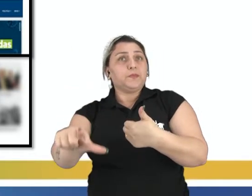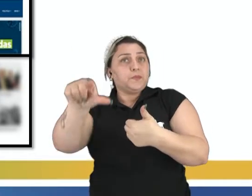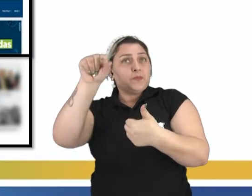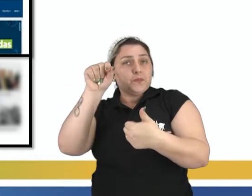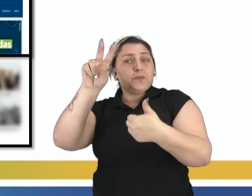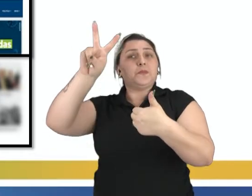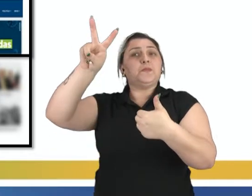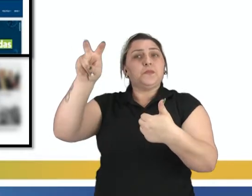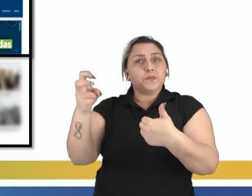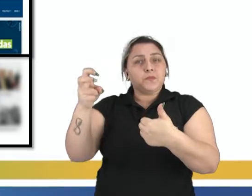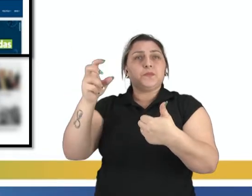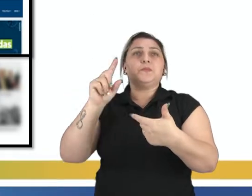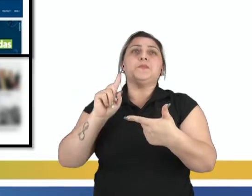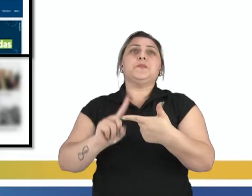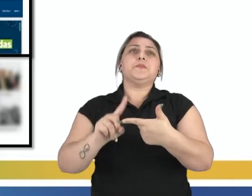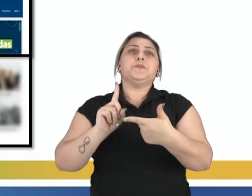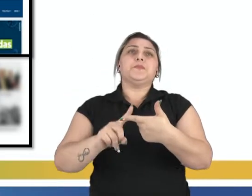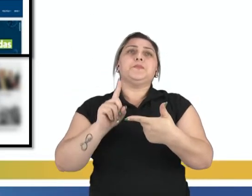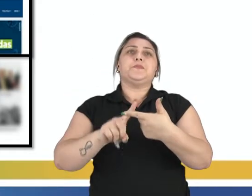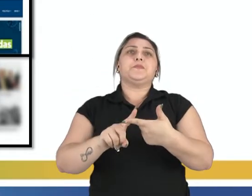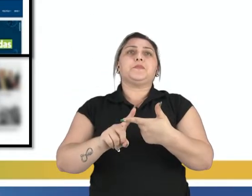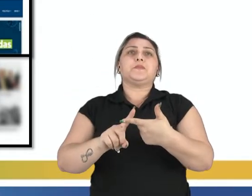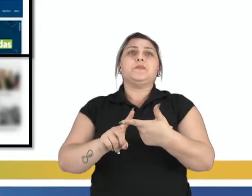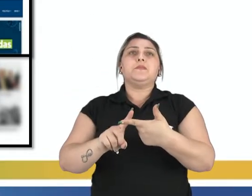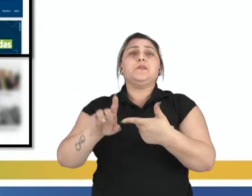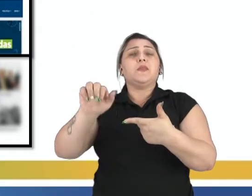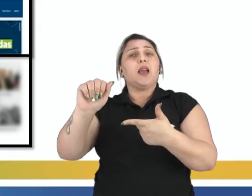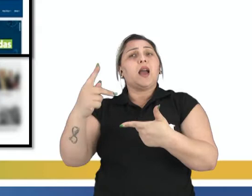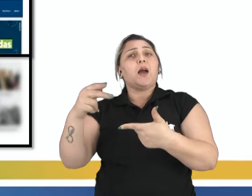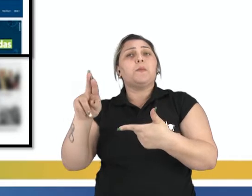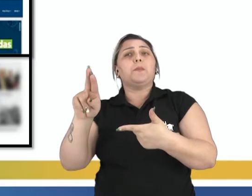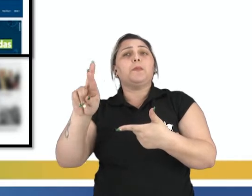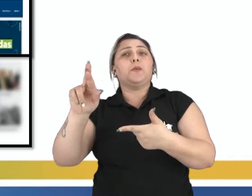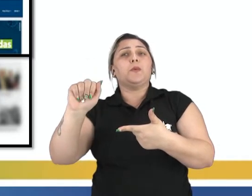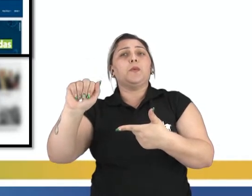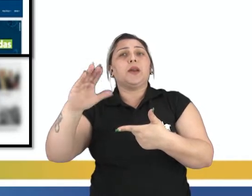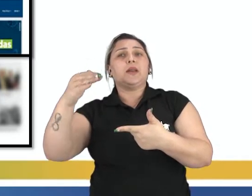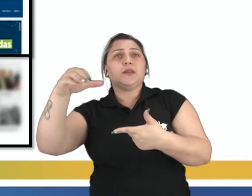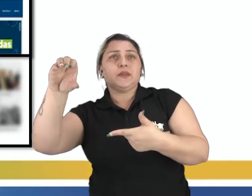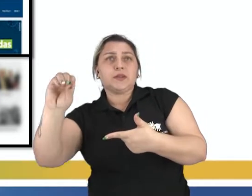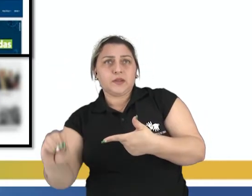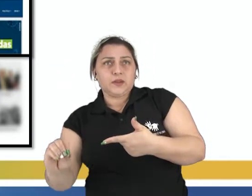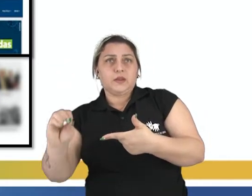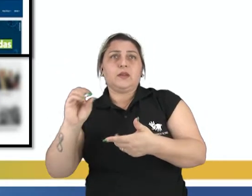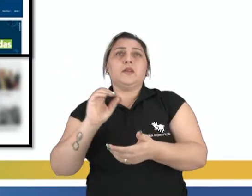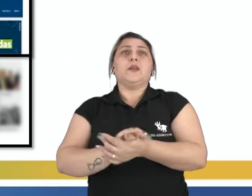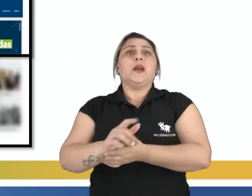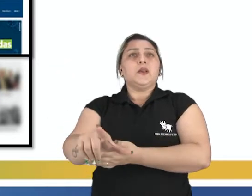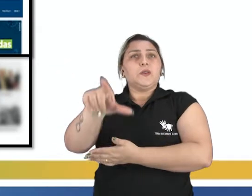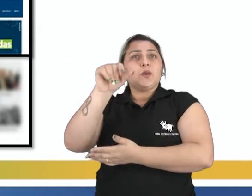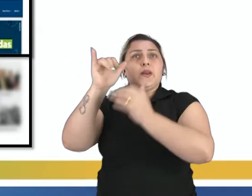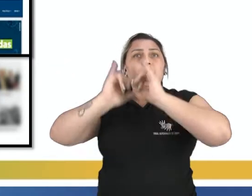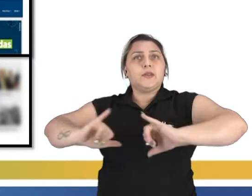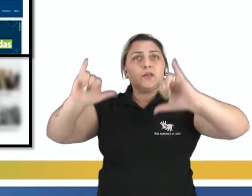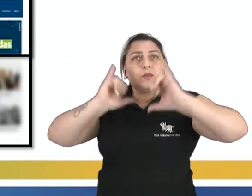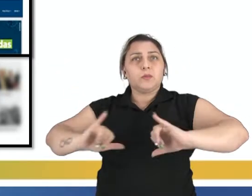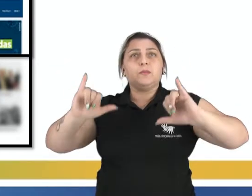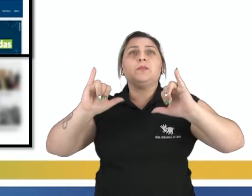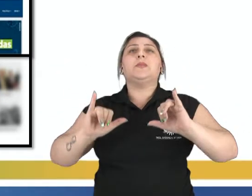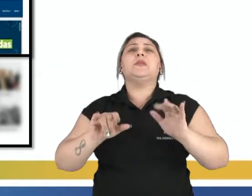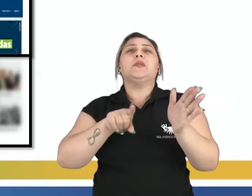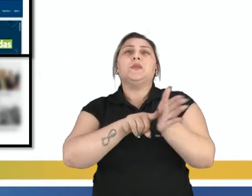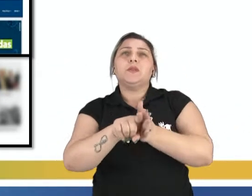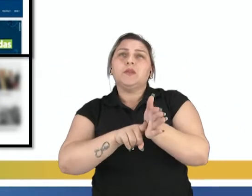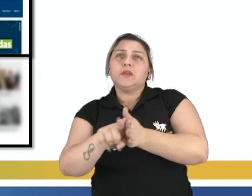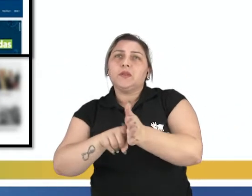do tema ou assunto, eles têm uma pauta ali para ser discutido, depois eles têm uma apuração, que é a escolha das informações,